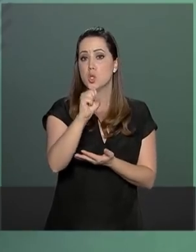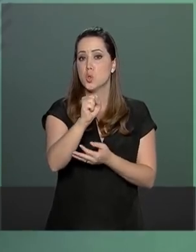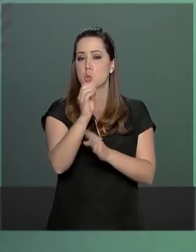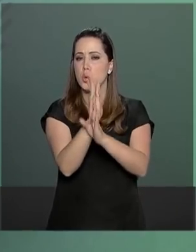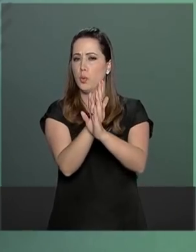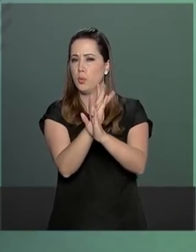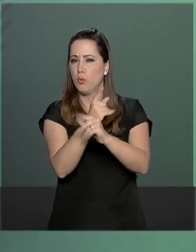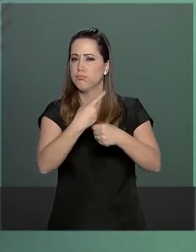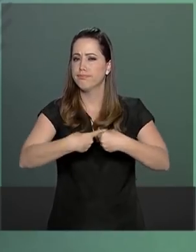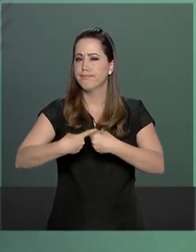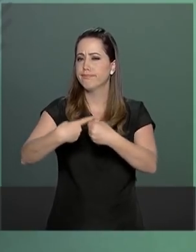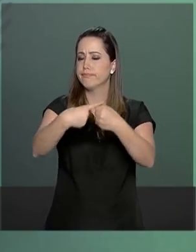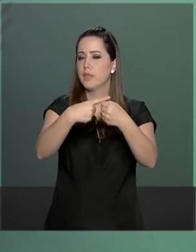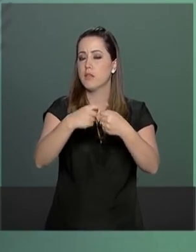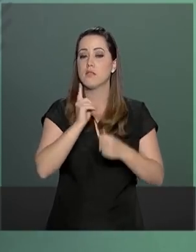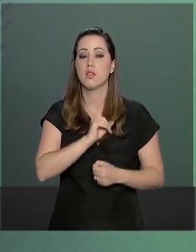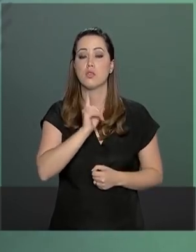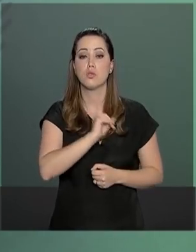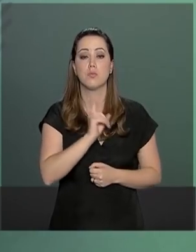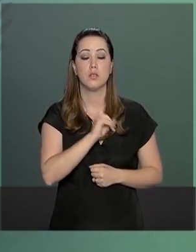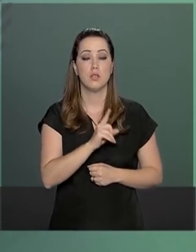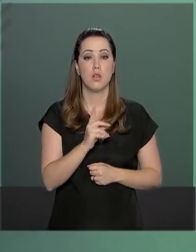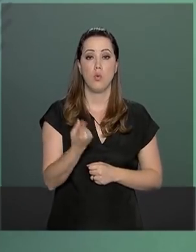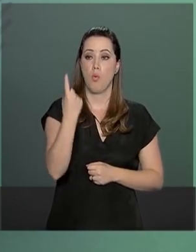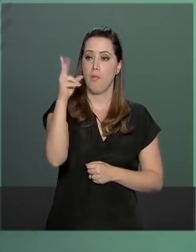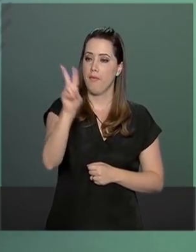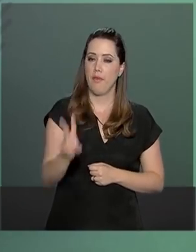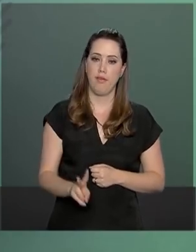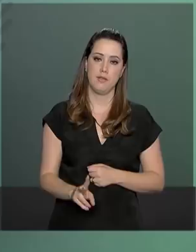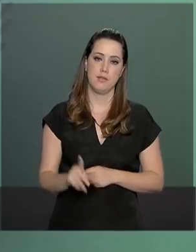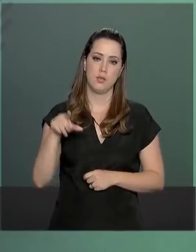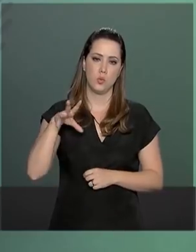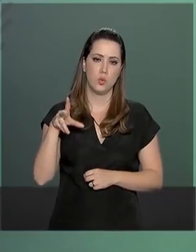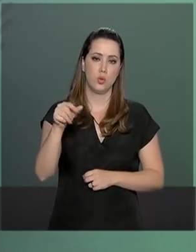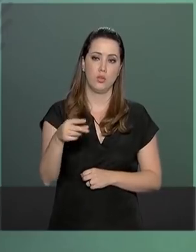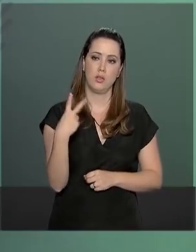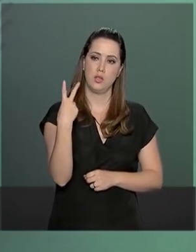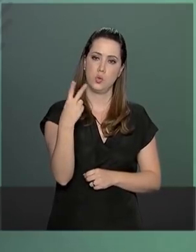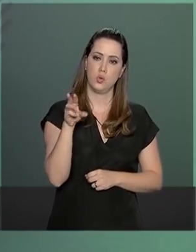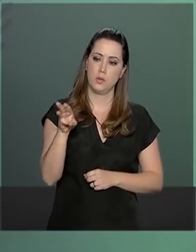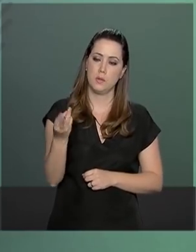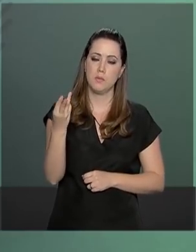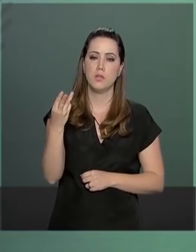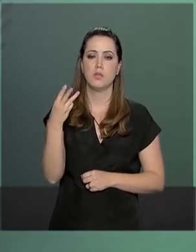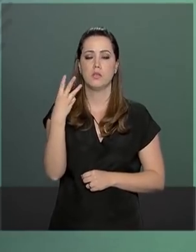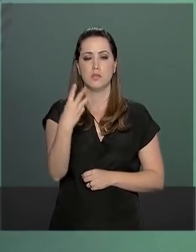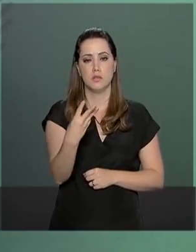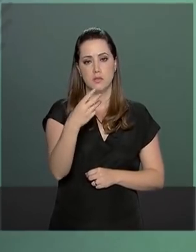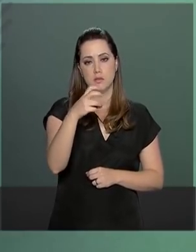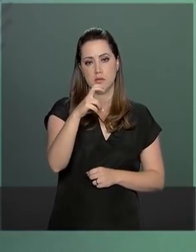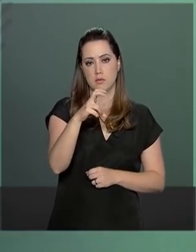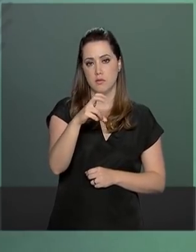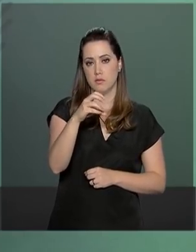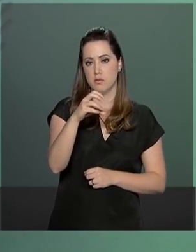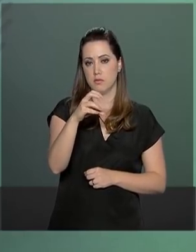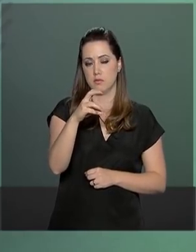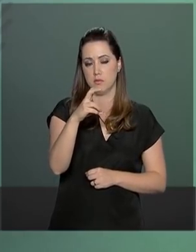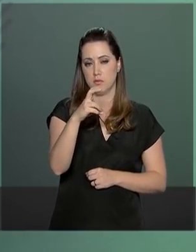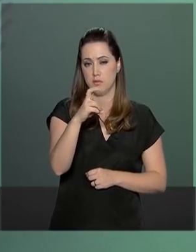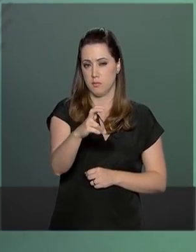minas gerais em parcela única que totaliza 2 milhões 350